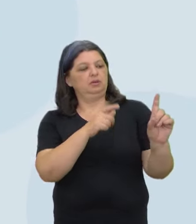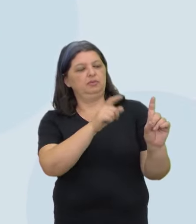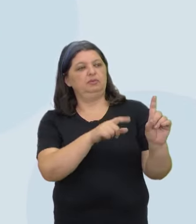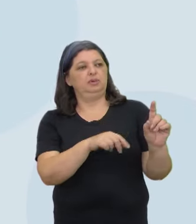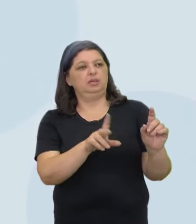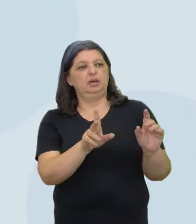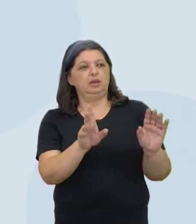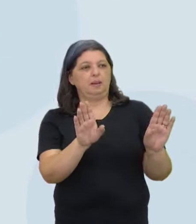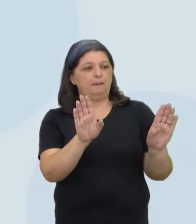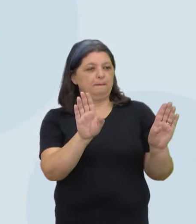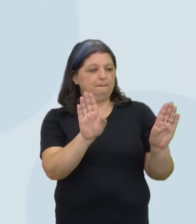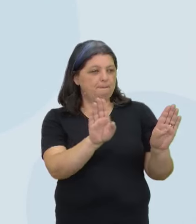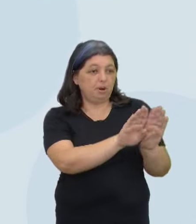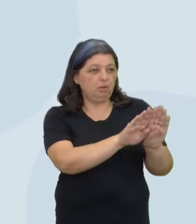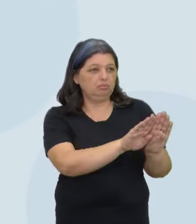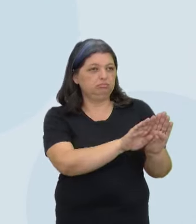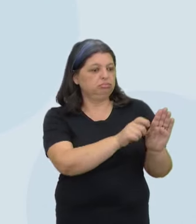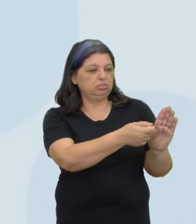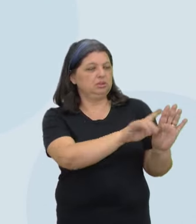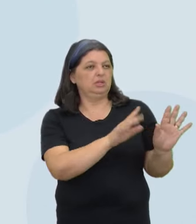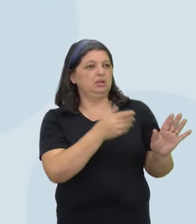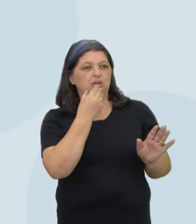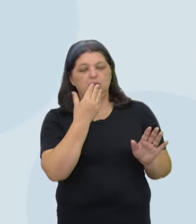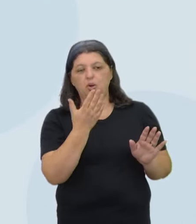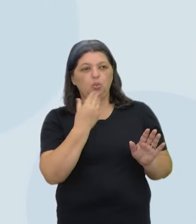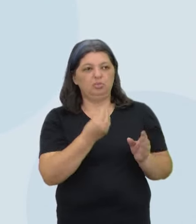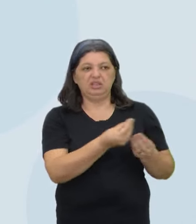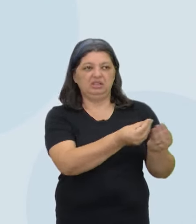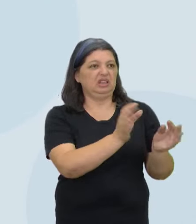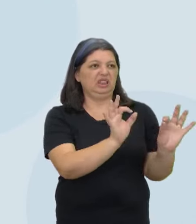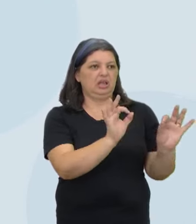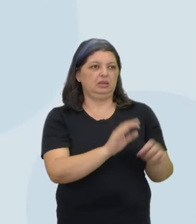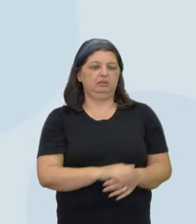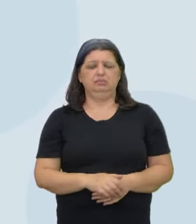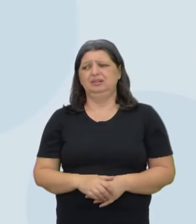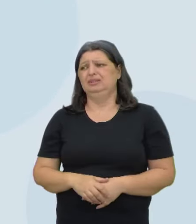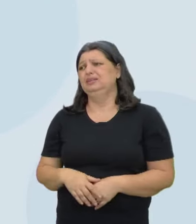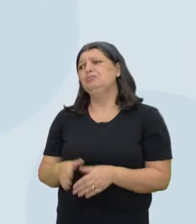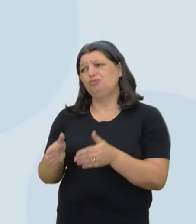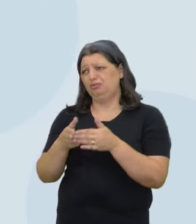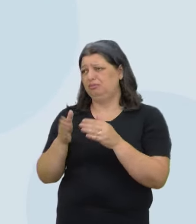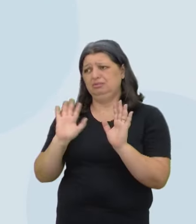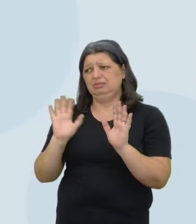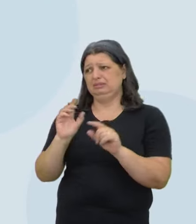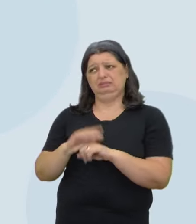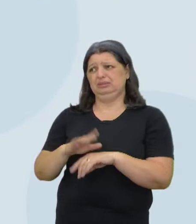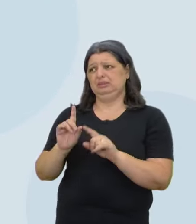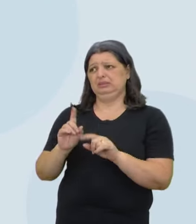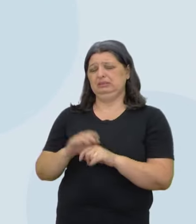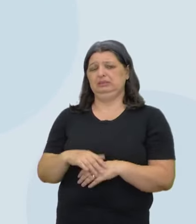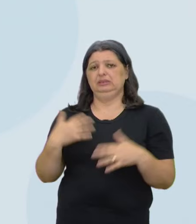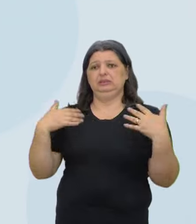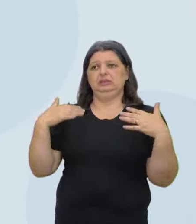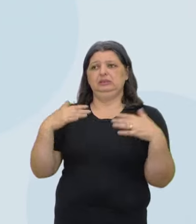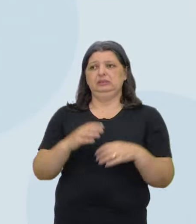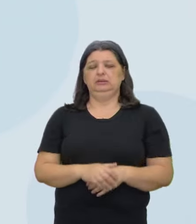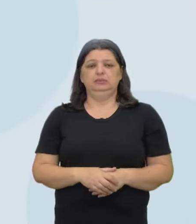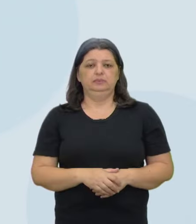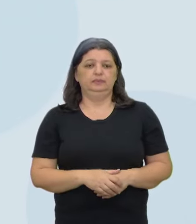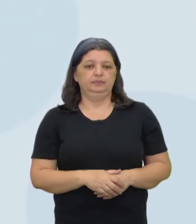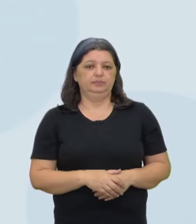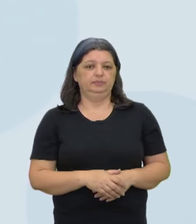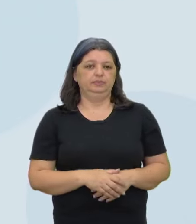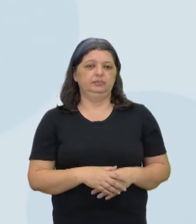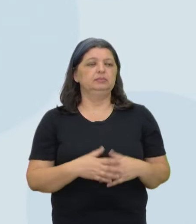numa salinha e não dou comida para ele. Daí não faça isso comigo, pelo amor de Deus. Eu tô parecendo muito malvada com o Thiago, né?